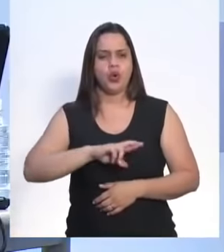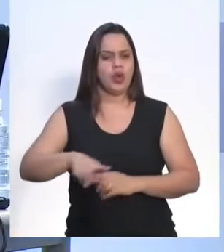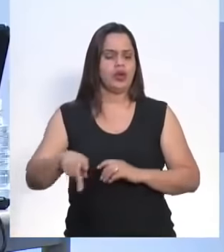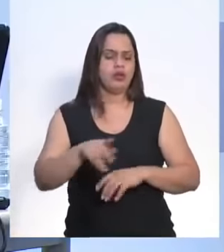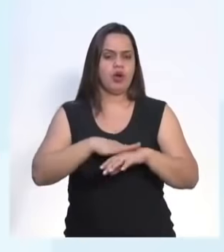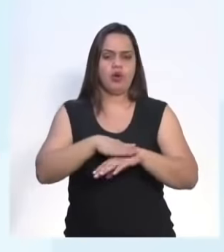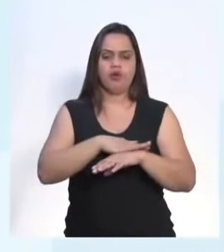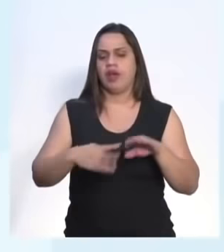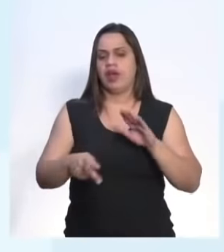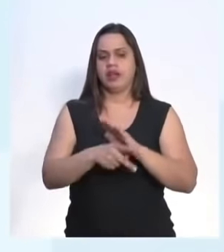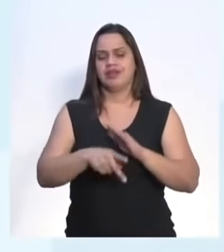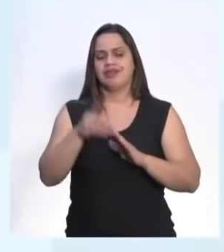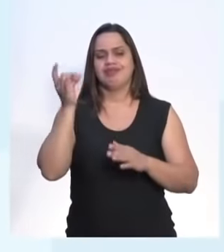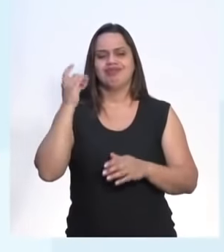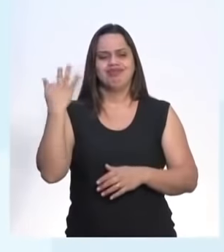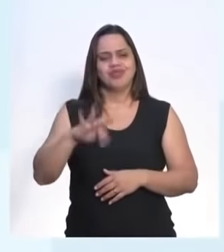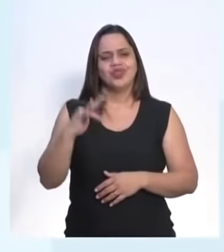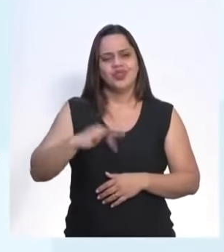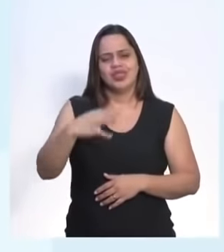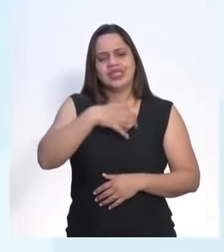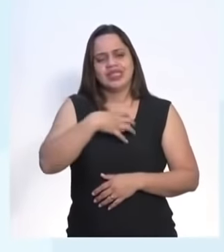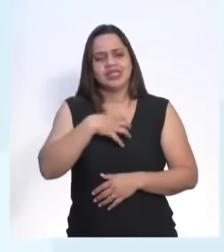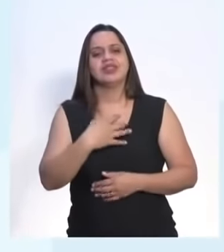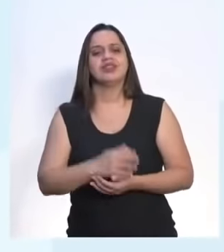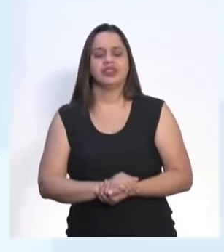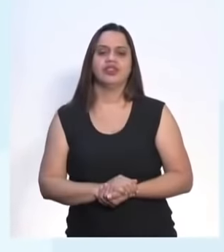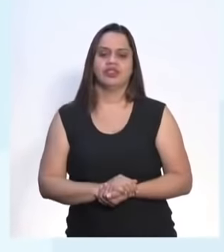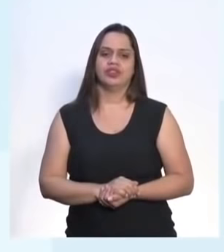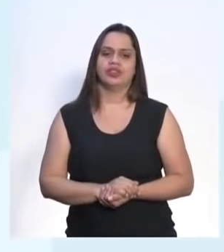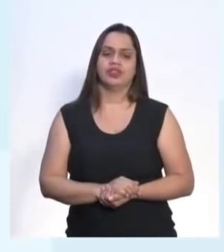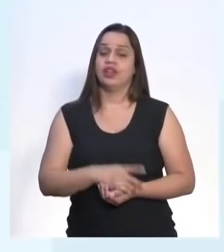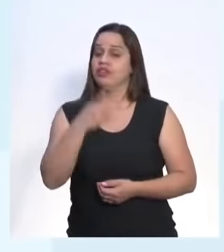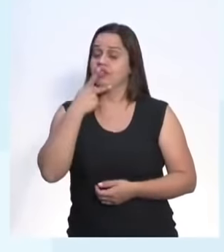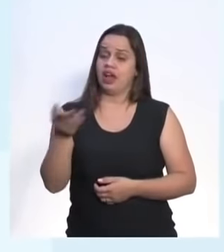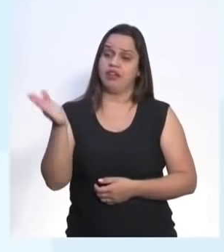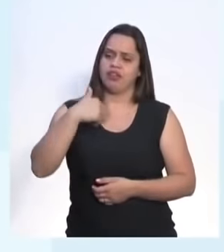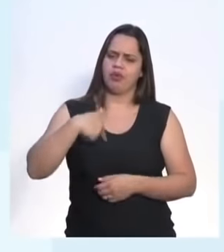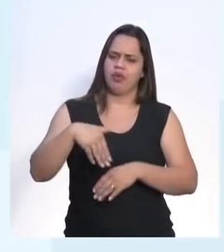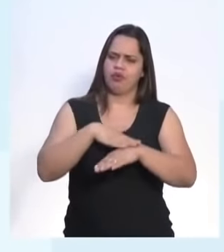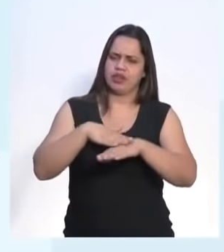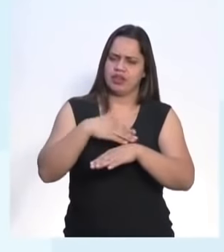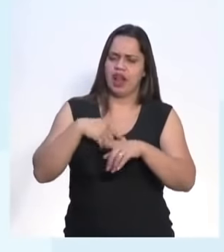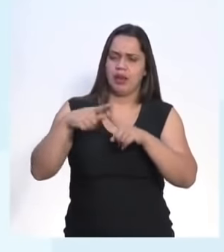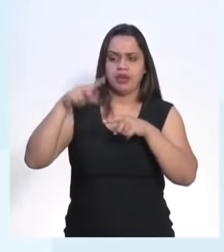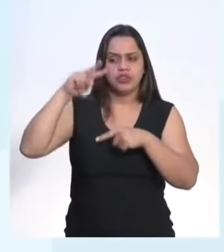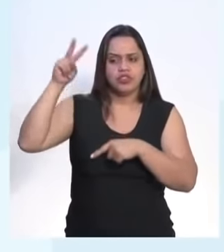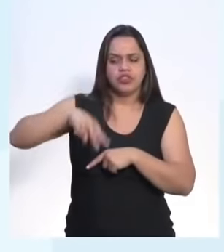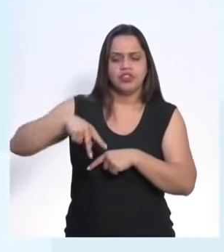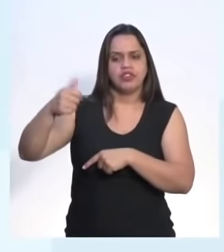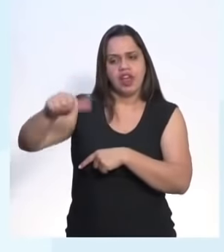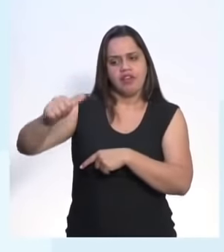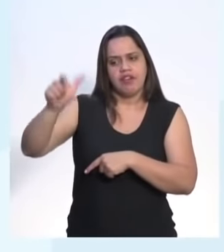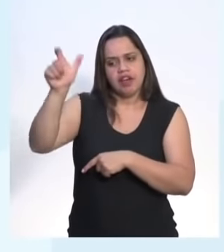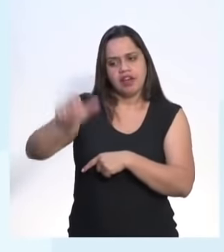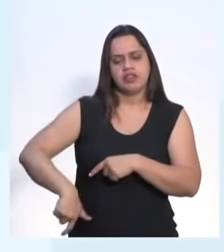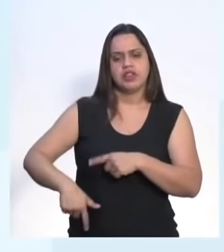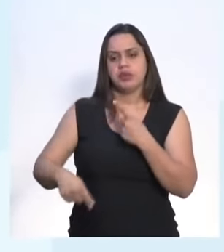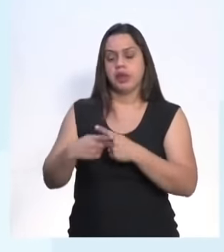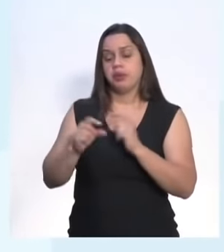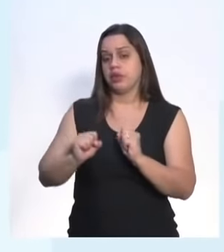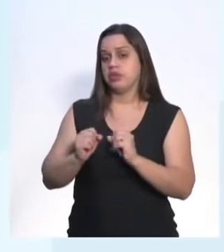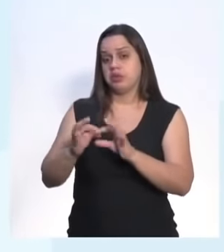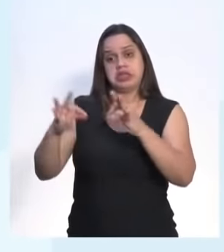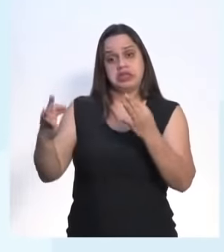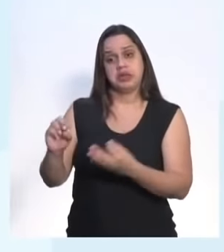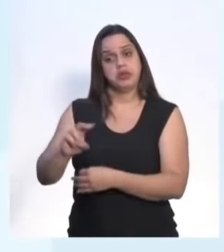eles falam sobre a dor que um deles tem sentido. Ainda fala, passa lá no meu consultório para eu dar uma olhada, porque às vezes pode ser algo simples, às vezes